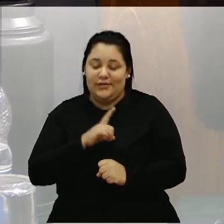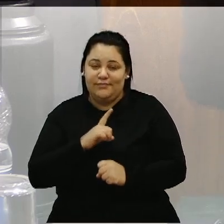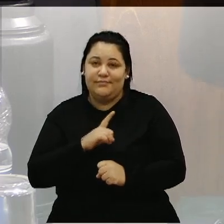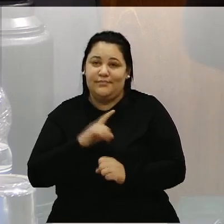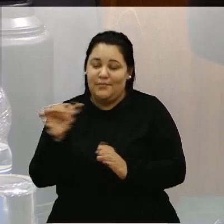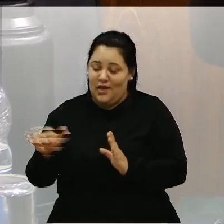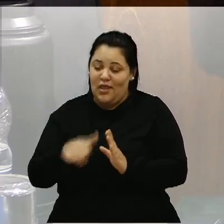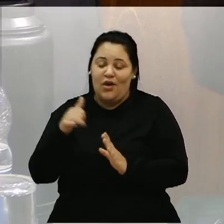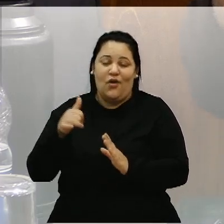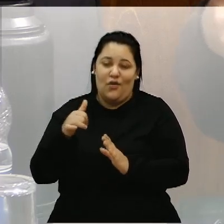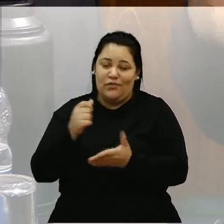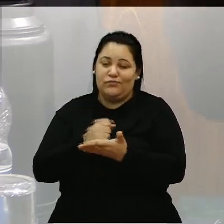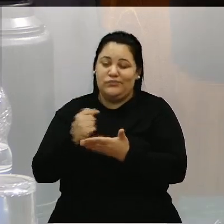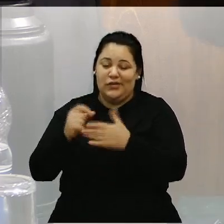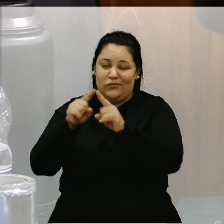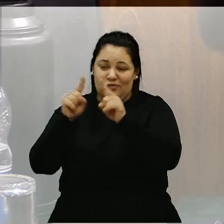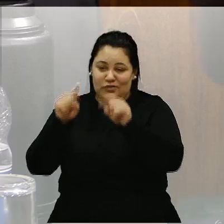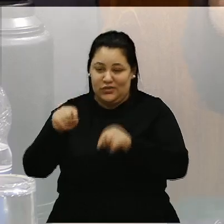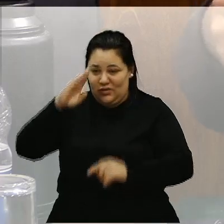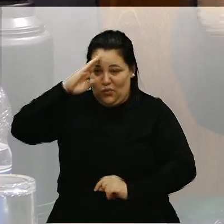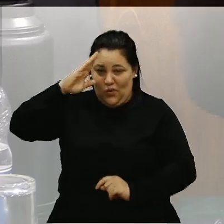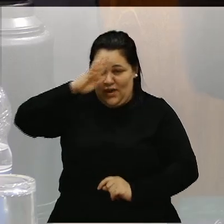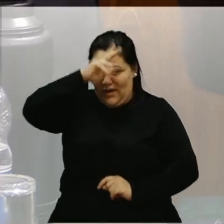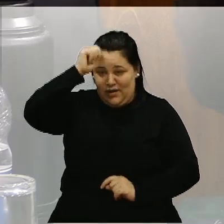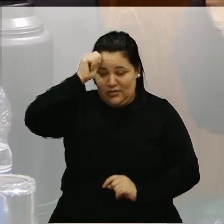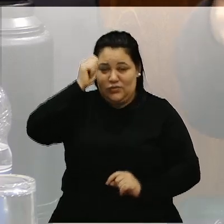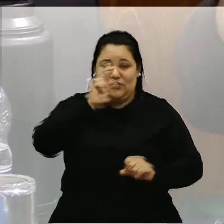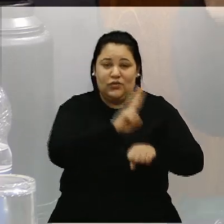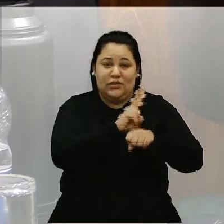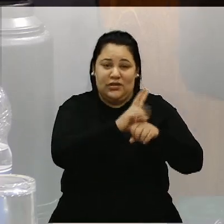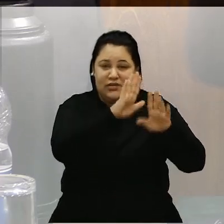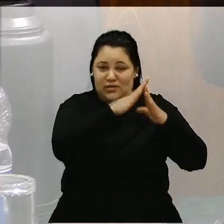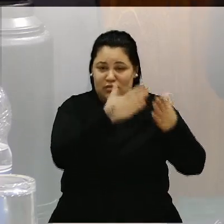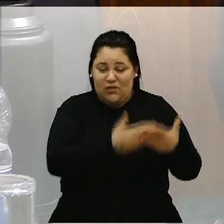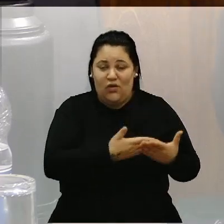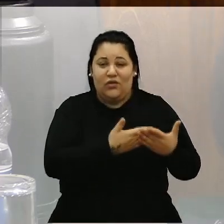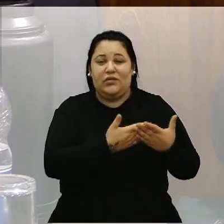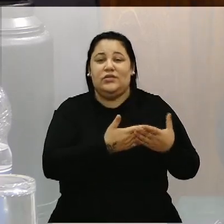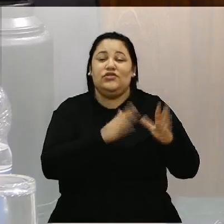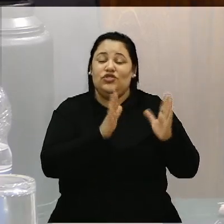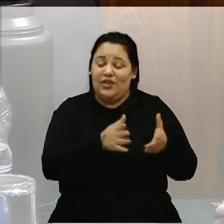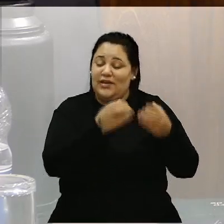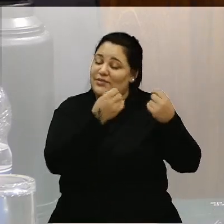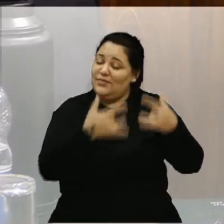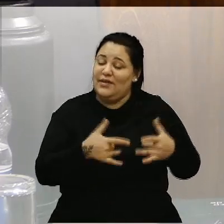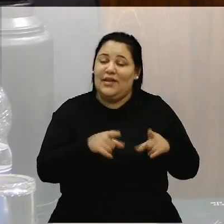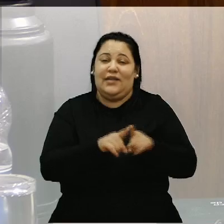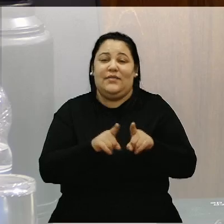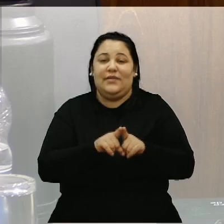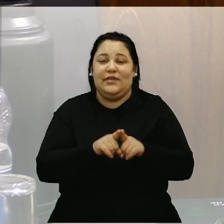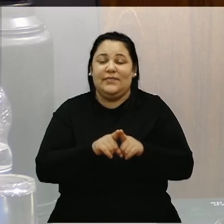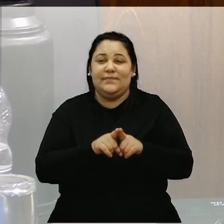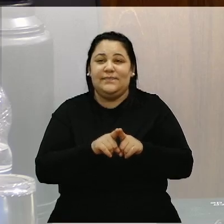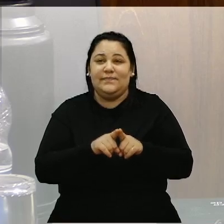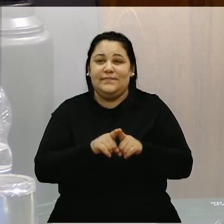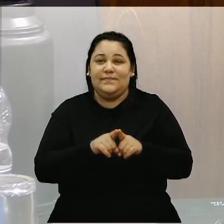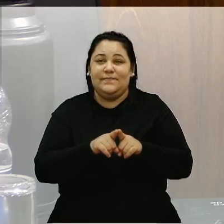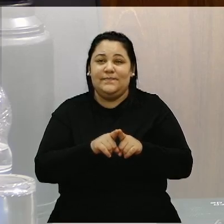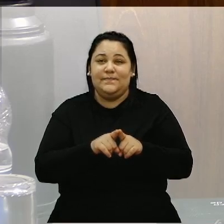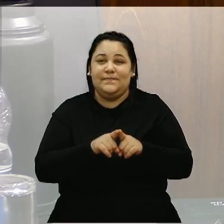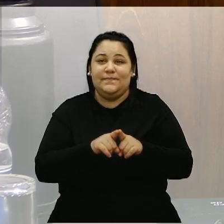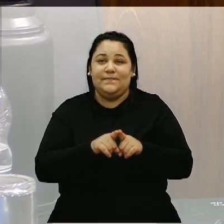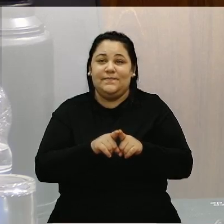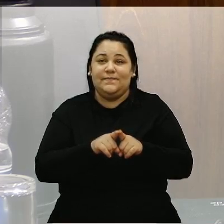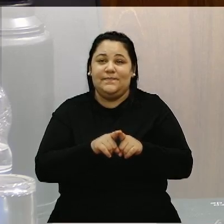dos guardas, poderíamos... A patrulha escolar, que eu já falei tantas vezes aqui, né? E outras, e que por